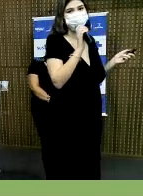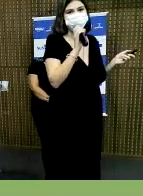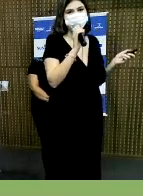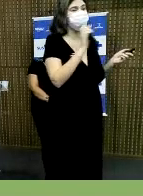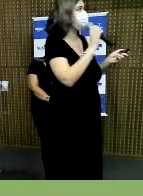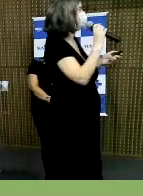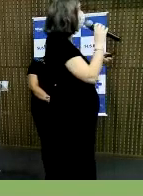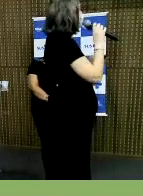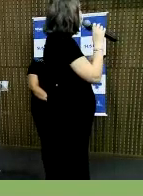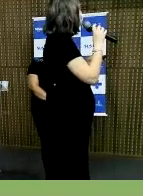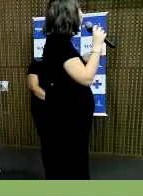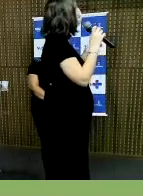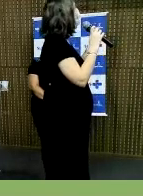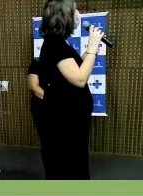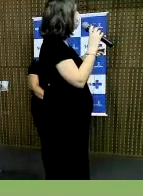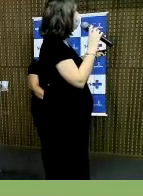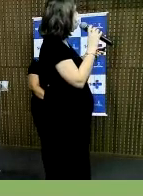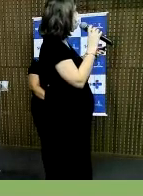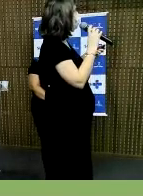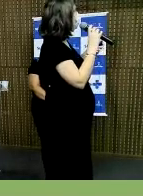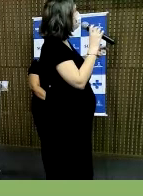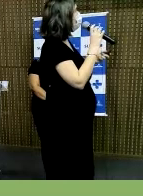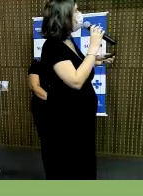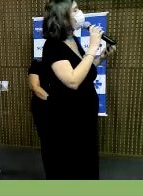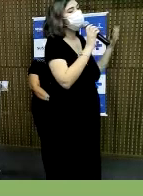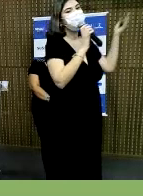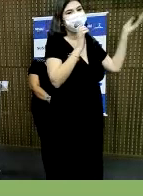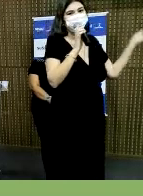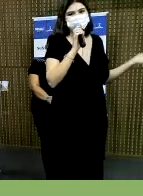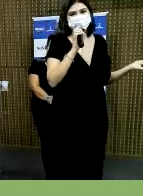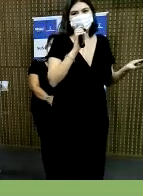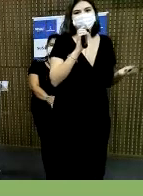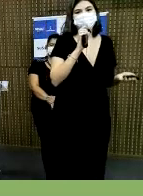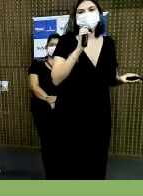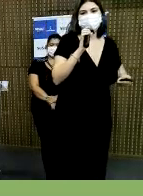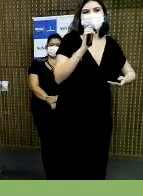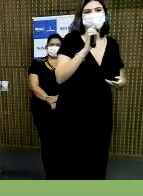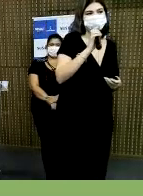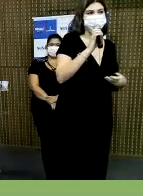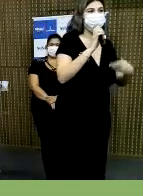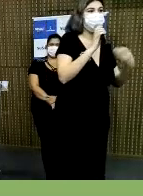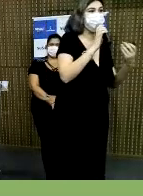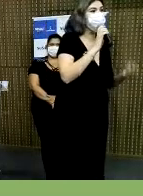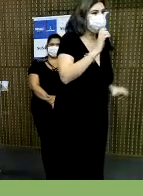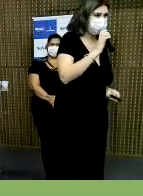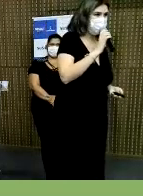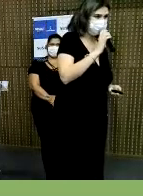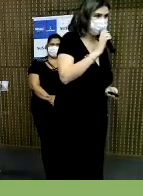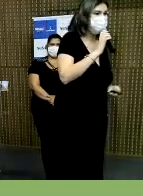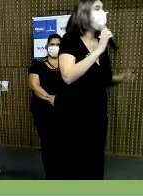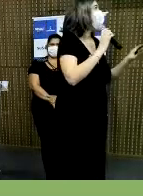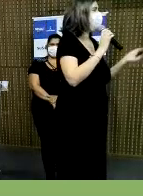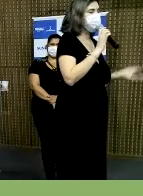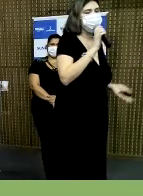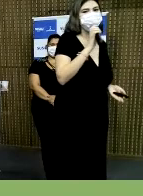em visitas domiciliares. E a visita domiciliar da puérpera, grande parte se dá à nossa efetividade dos